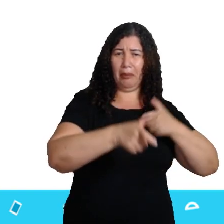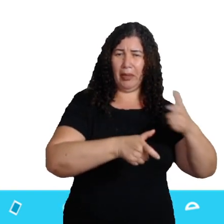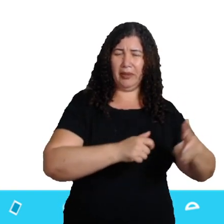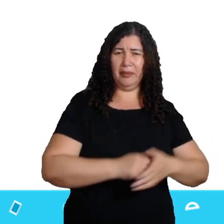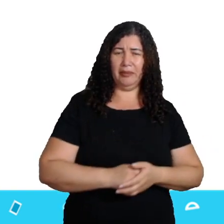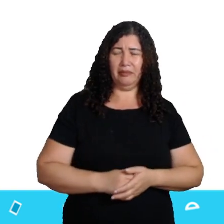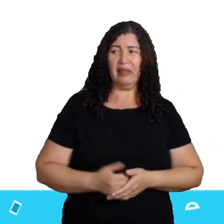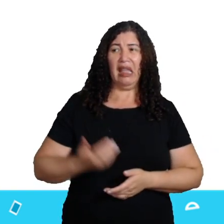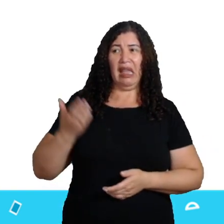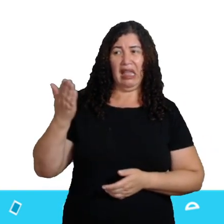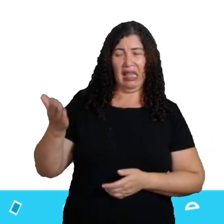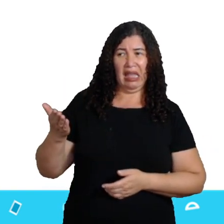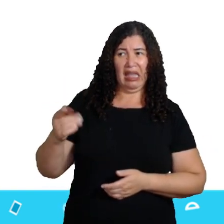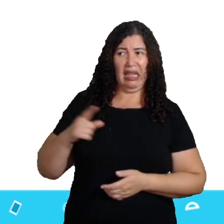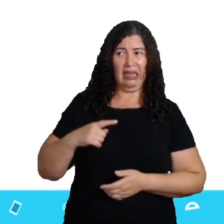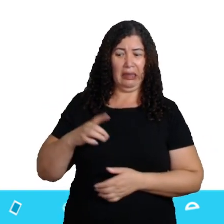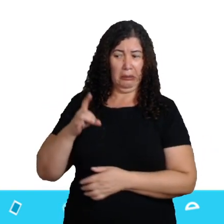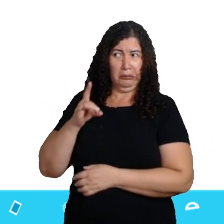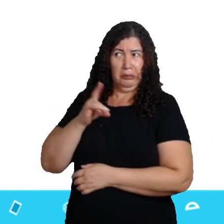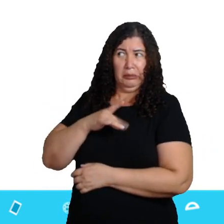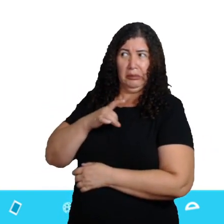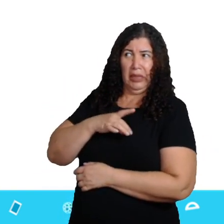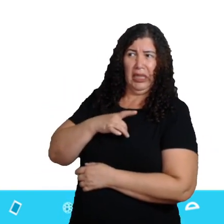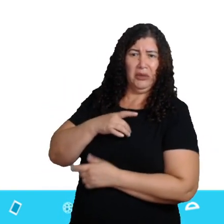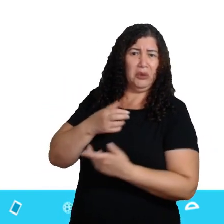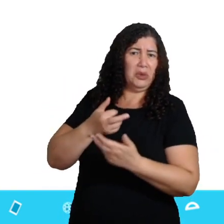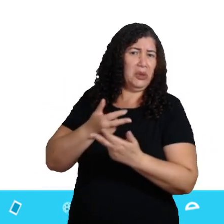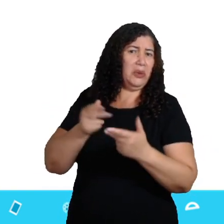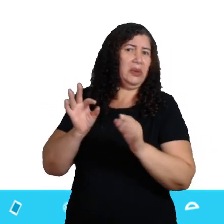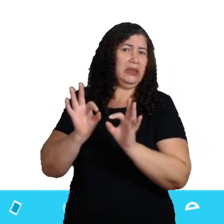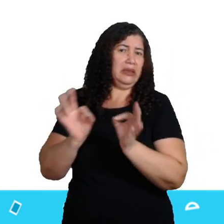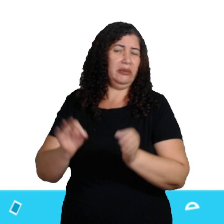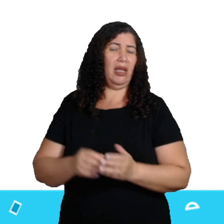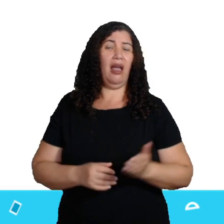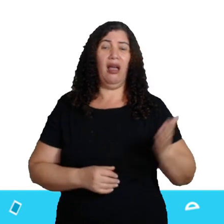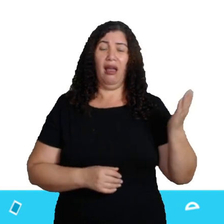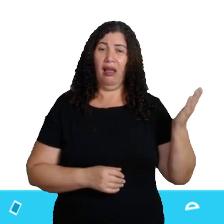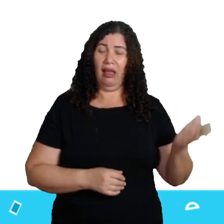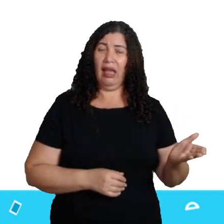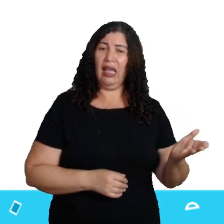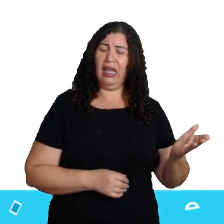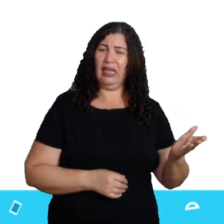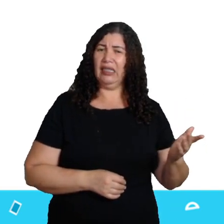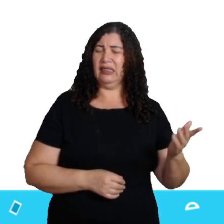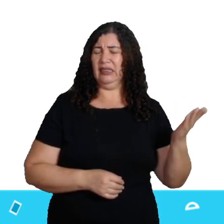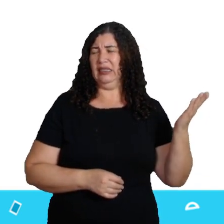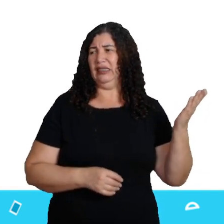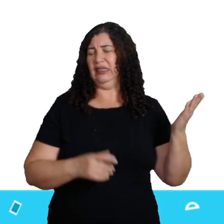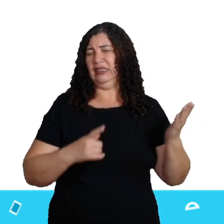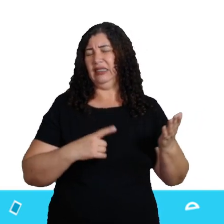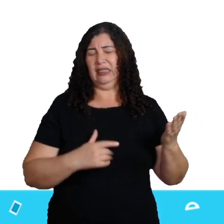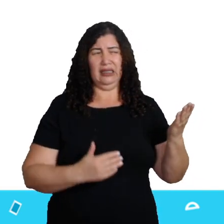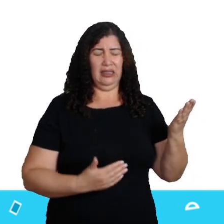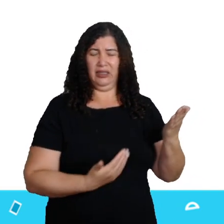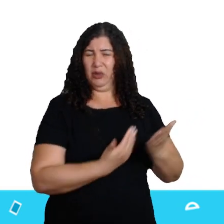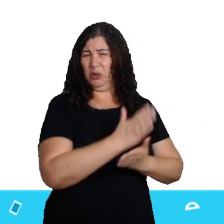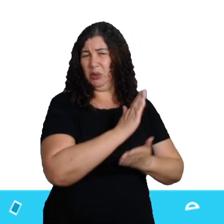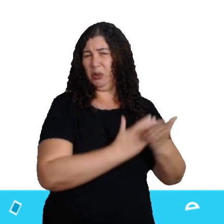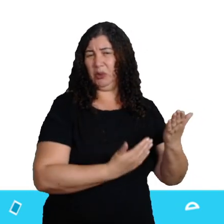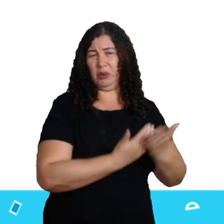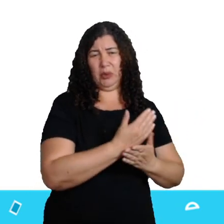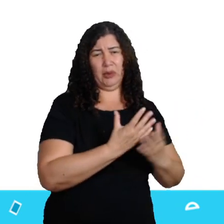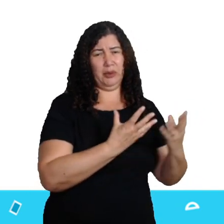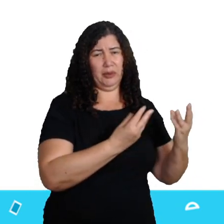é supersticioso por bobagens e que ela enjoa na estrada. E